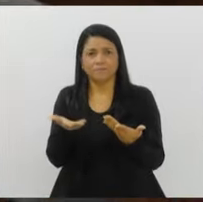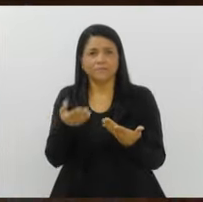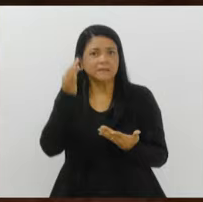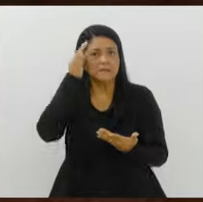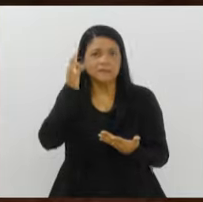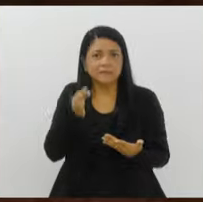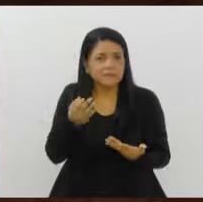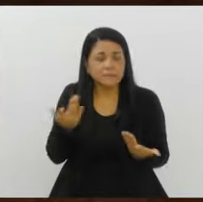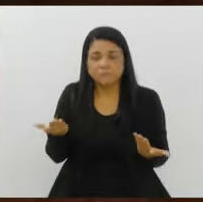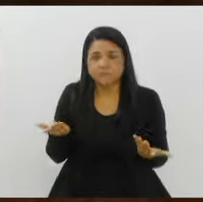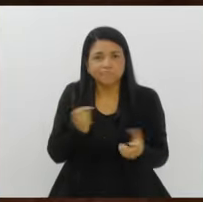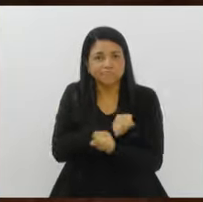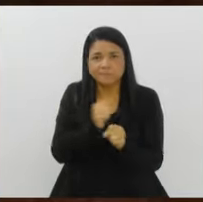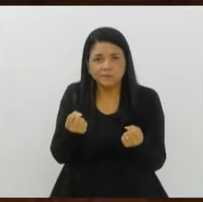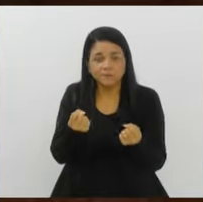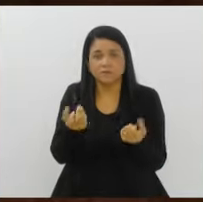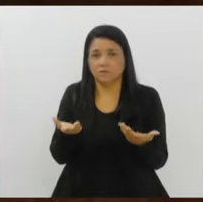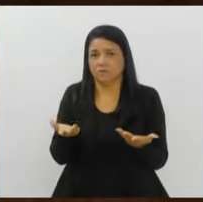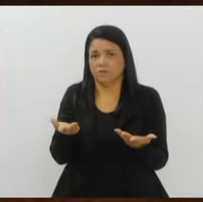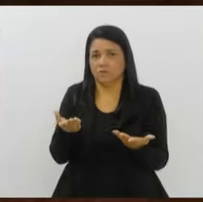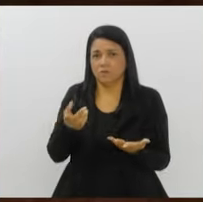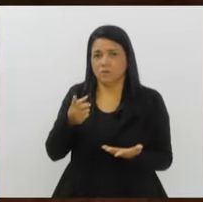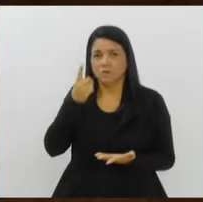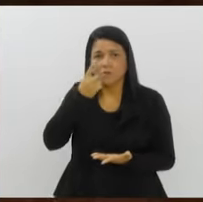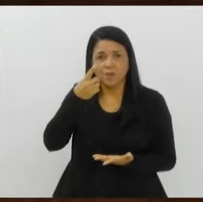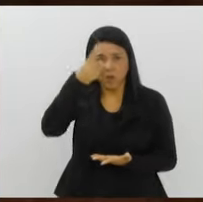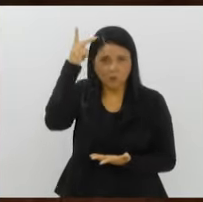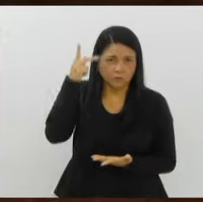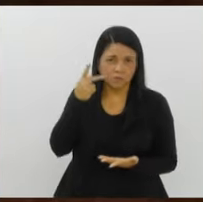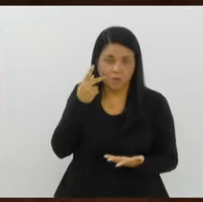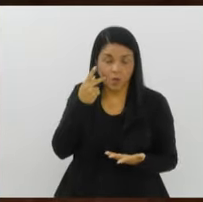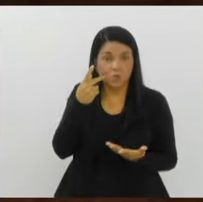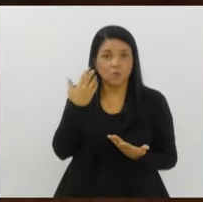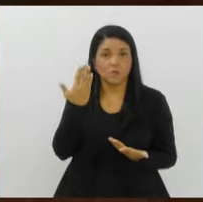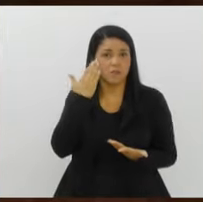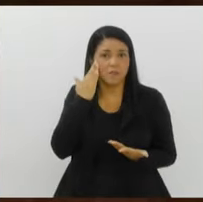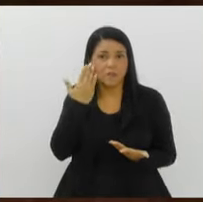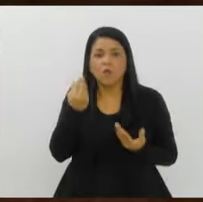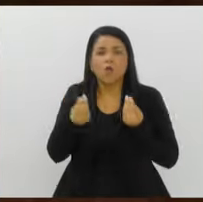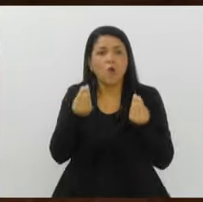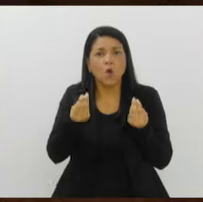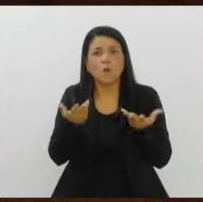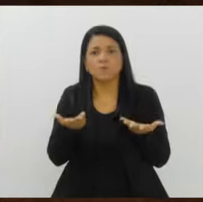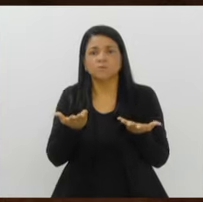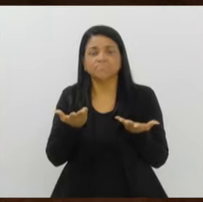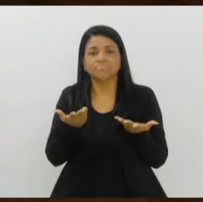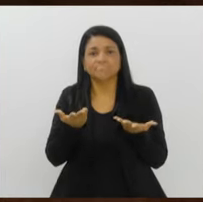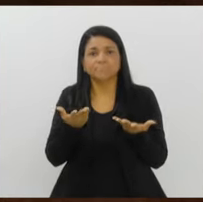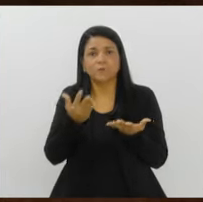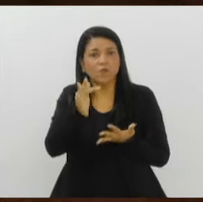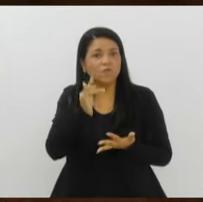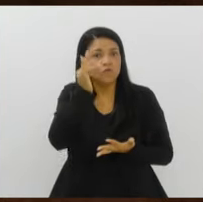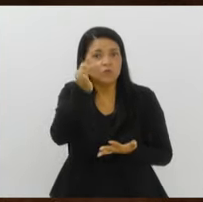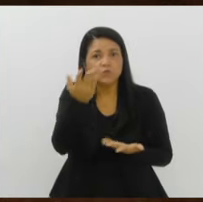nobre decano, deputado Luiz Paulo, aonde nós estamos e aonde nós vamos chegar.